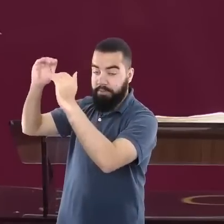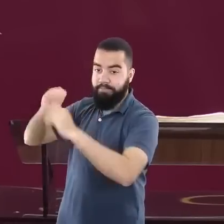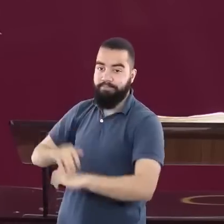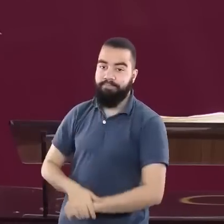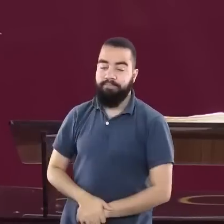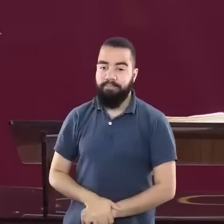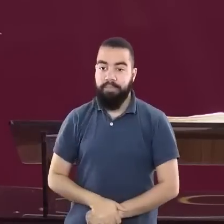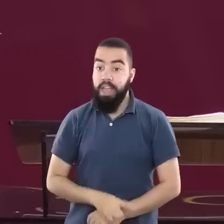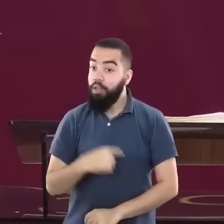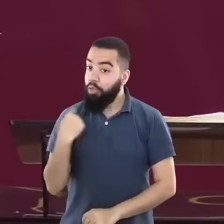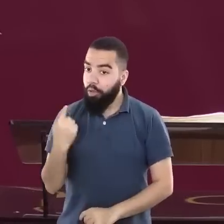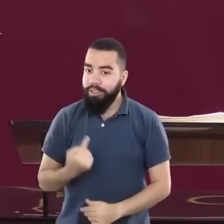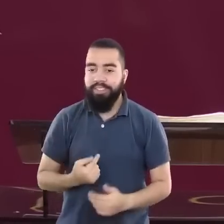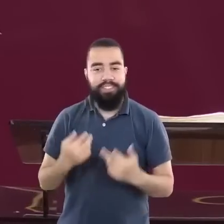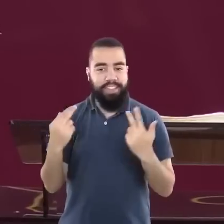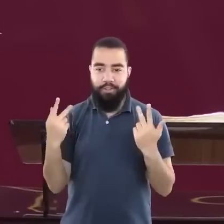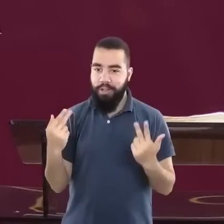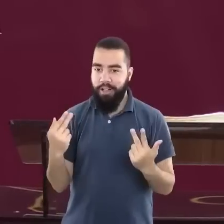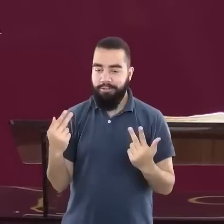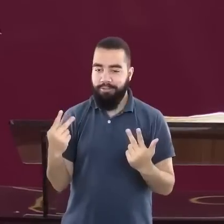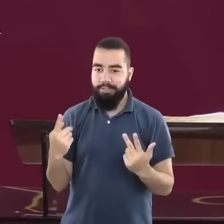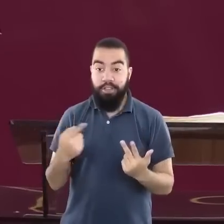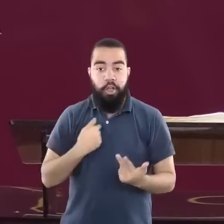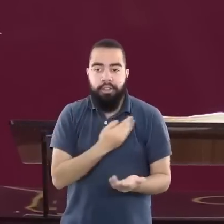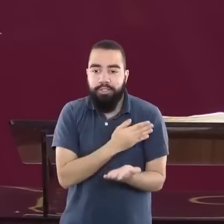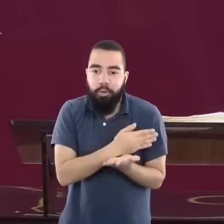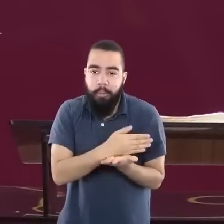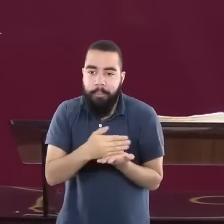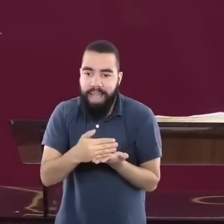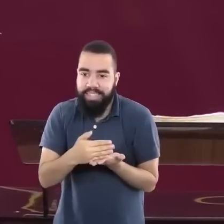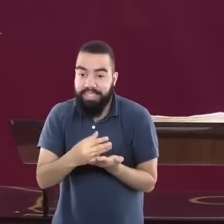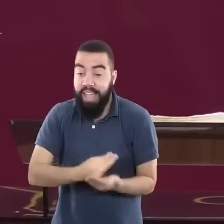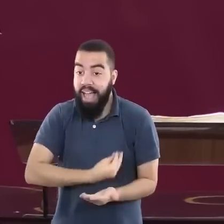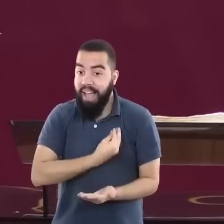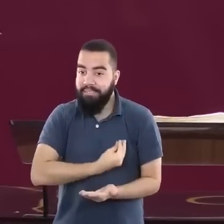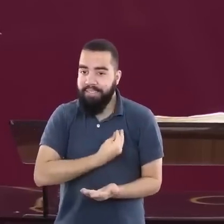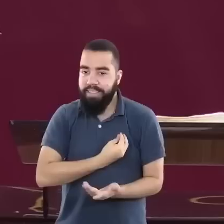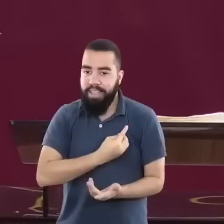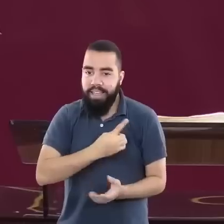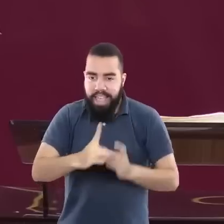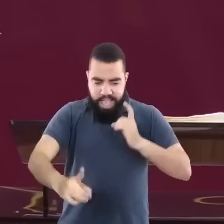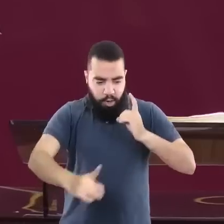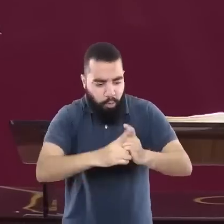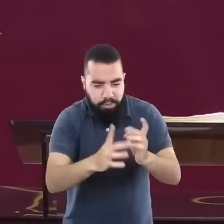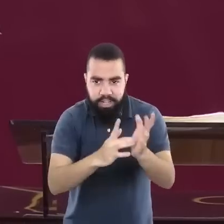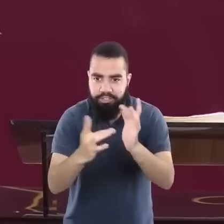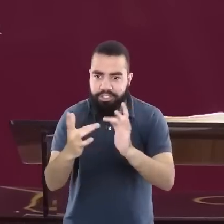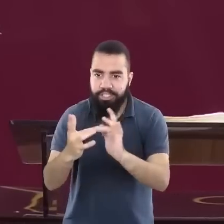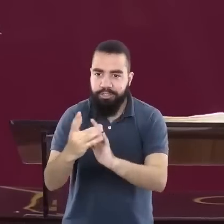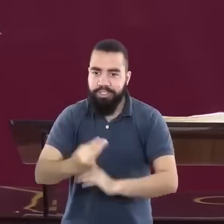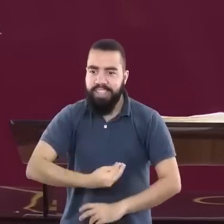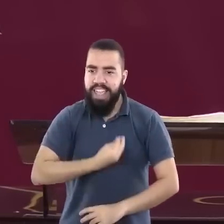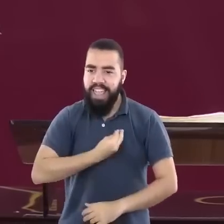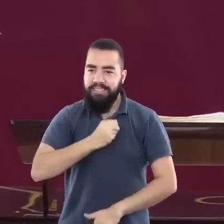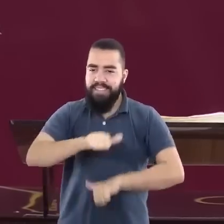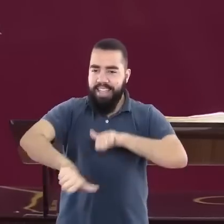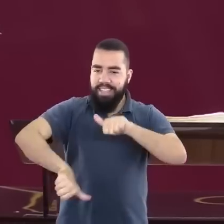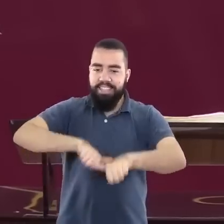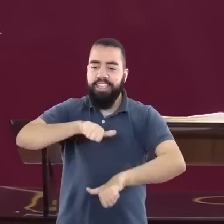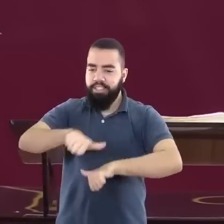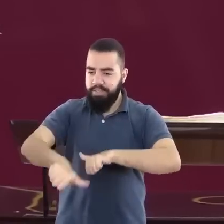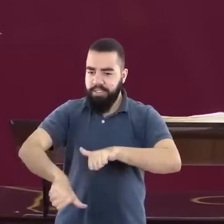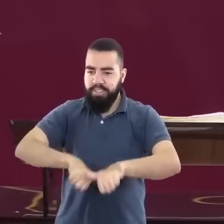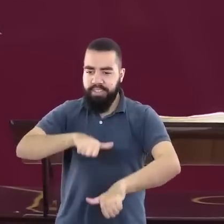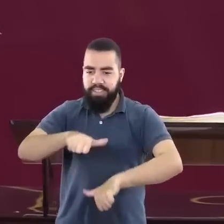Estrada quando você adora Jesus ele muda a sua mente ele muda o seu coração ele muda a sua vida ele muda o seu